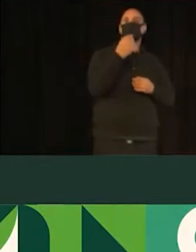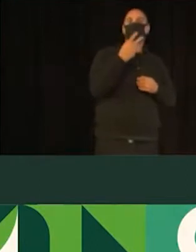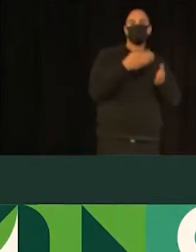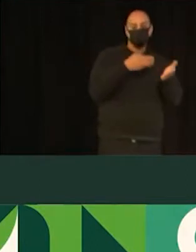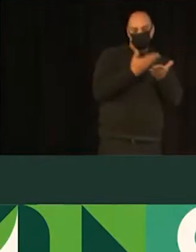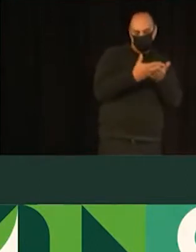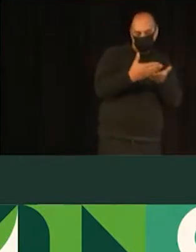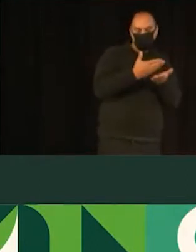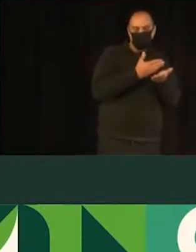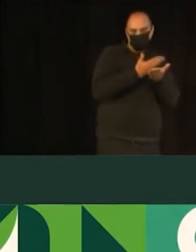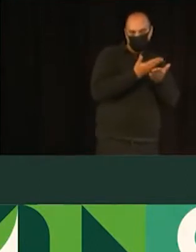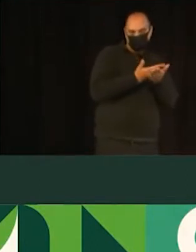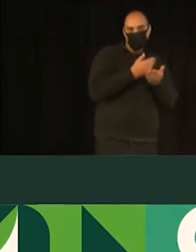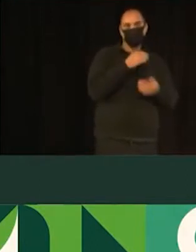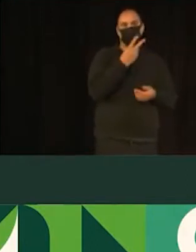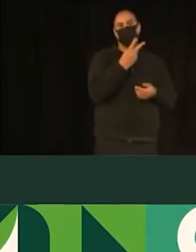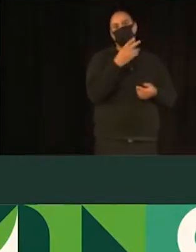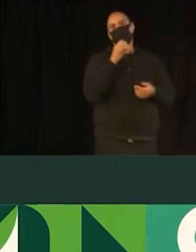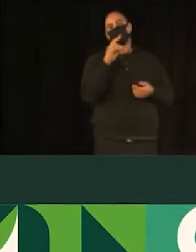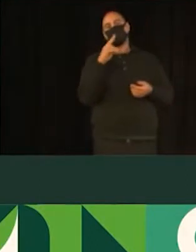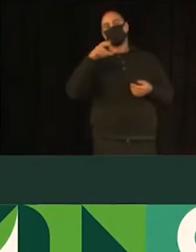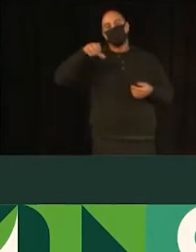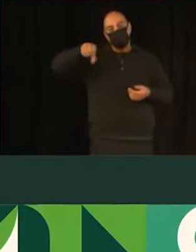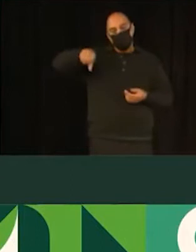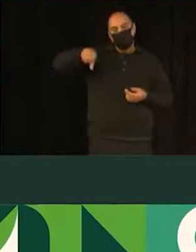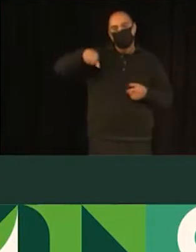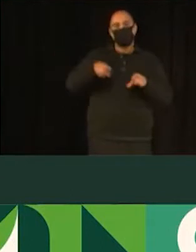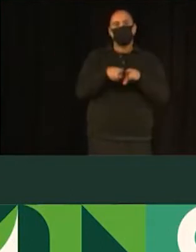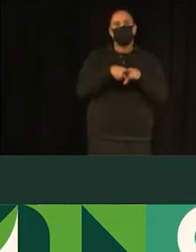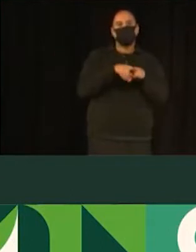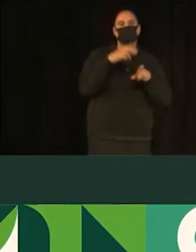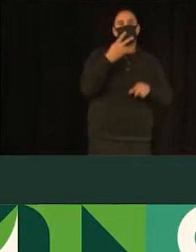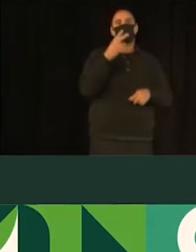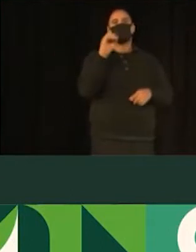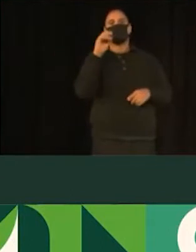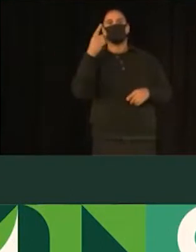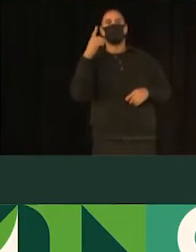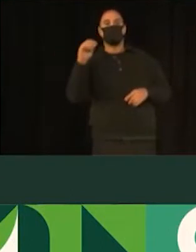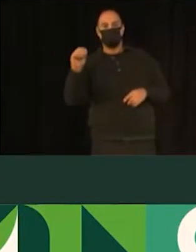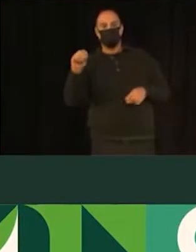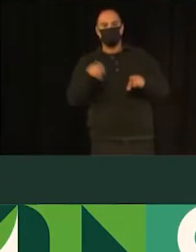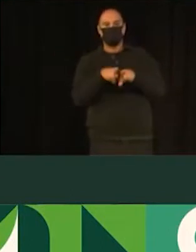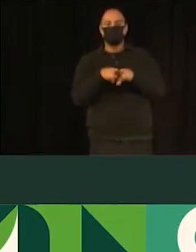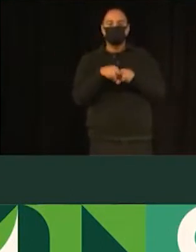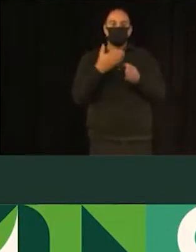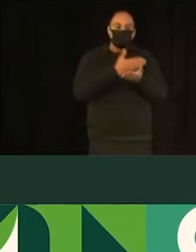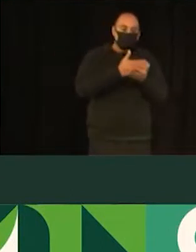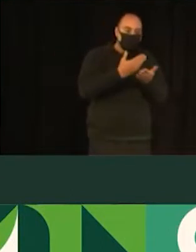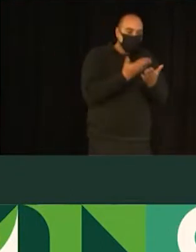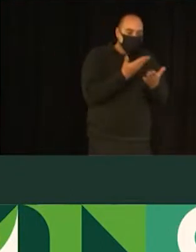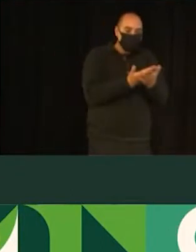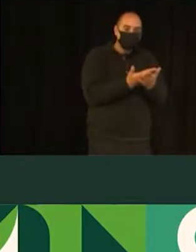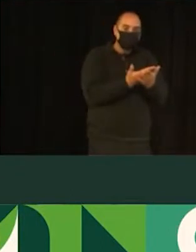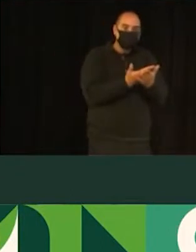prefeito Jairo Jorge solicita à Secretaria Municipal de Transporte um estudo para implantar um corredor